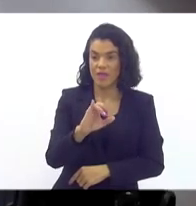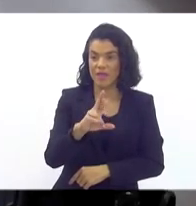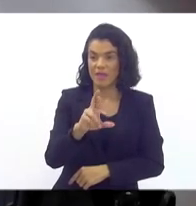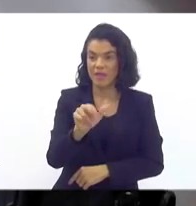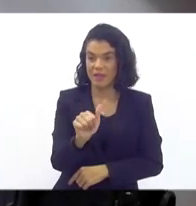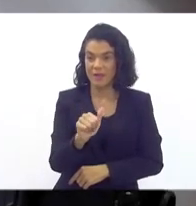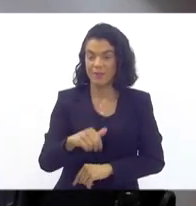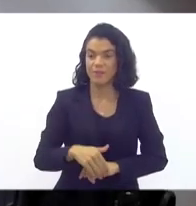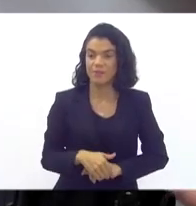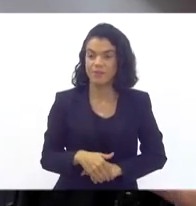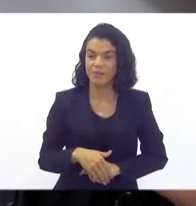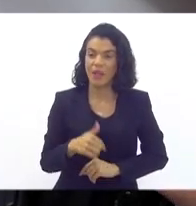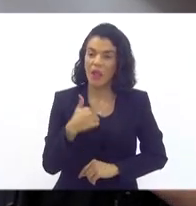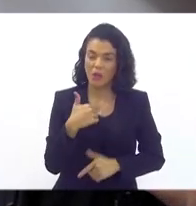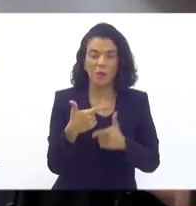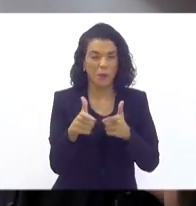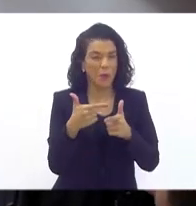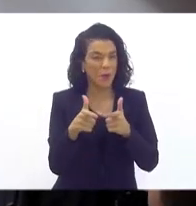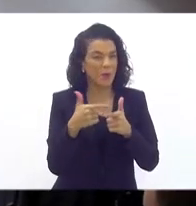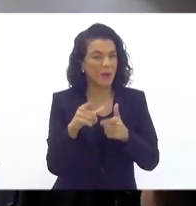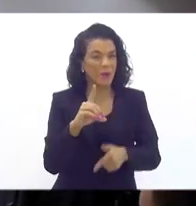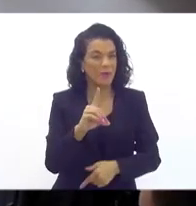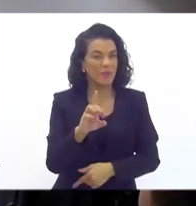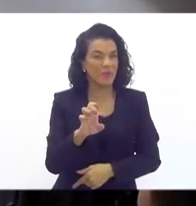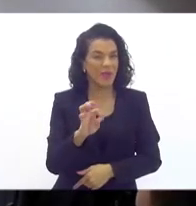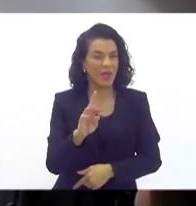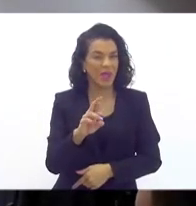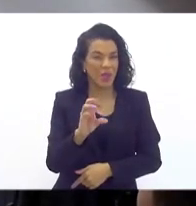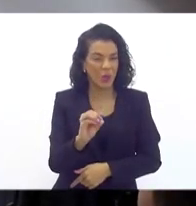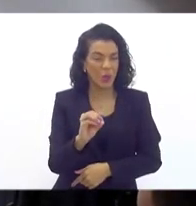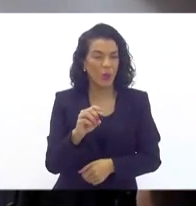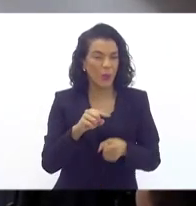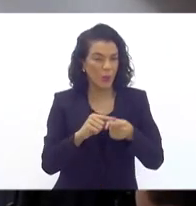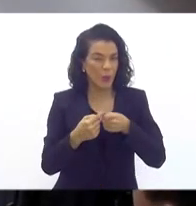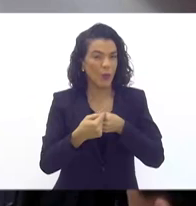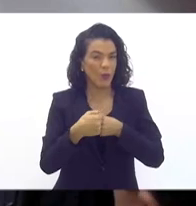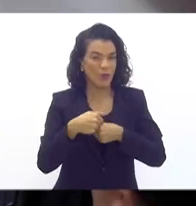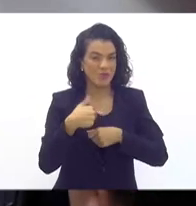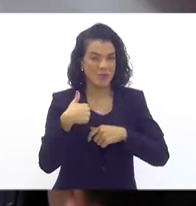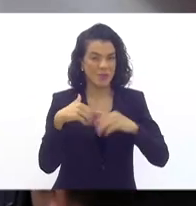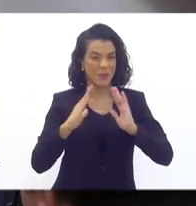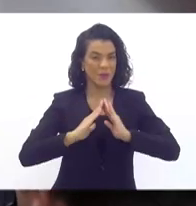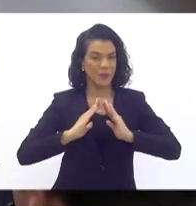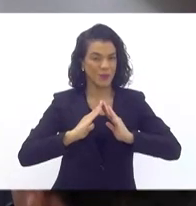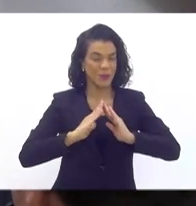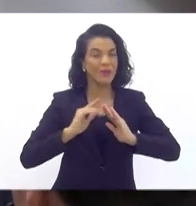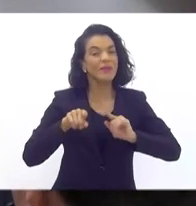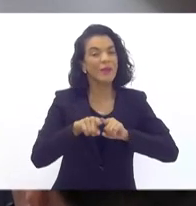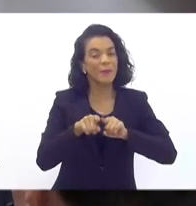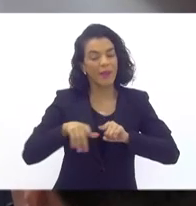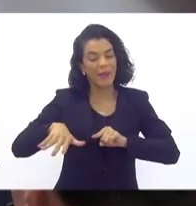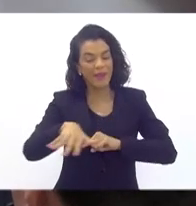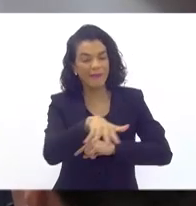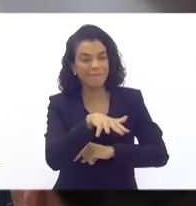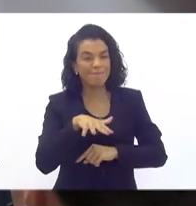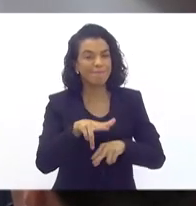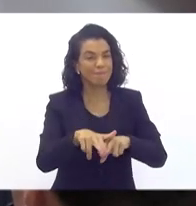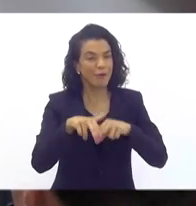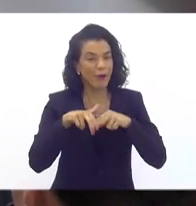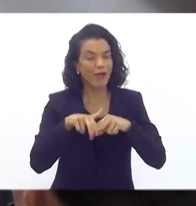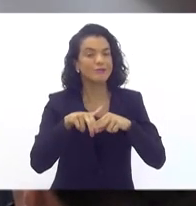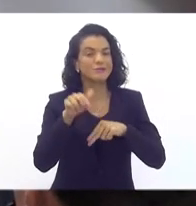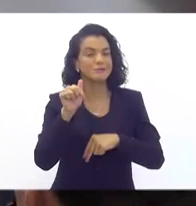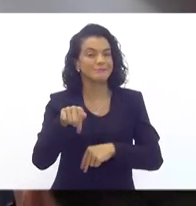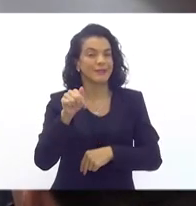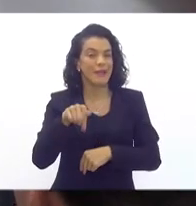tenho muito problema com o dedo além do meu Município e na região ali justamente por